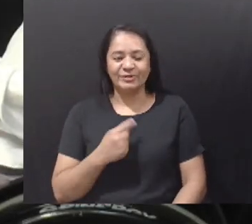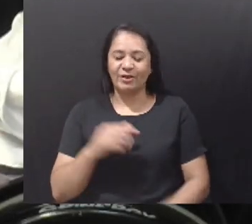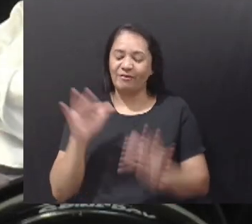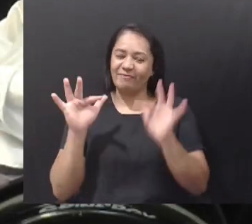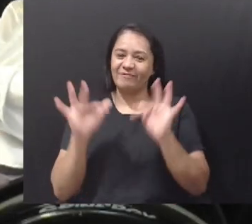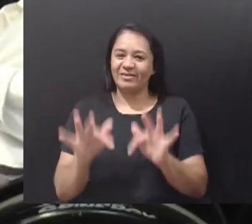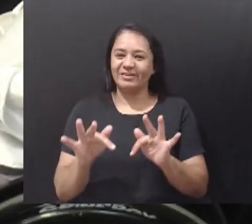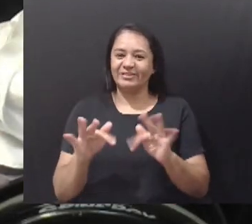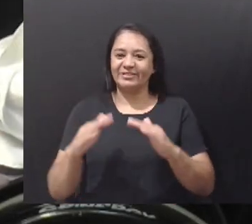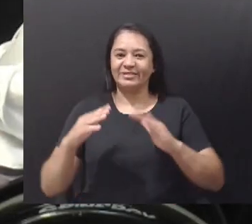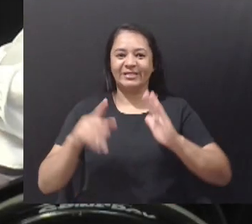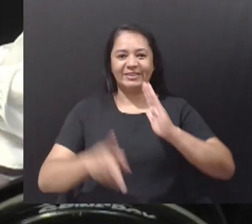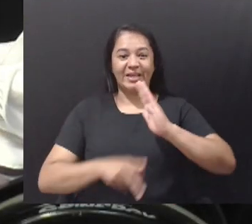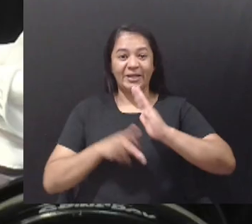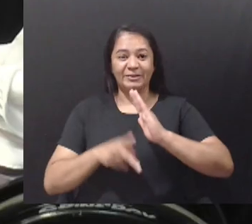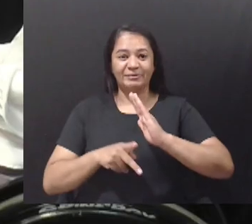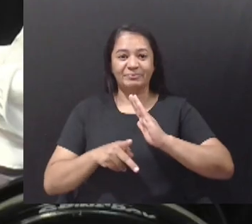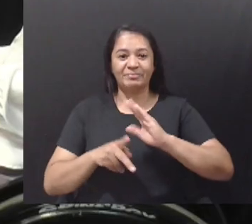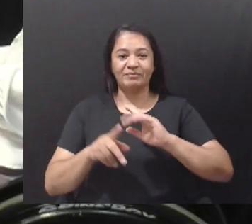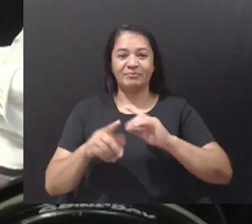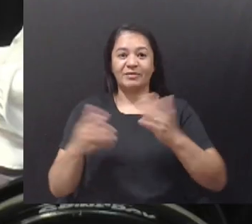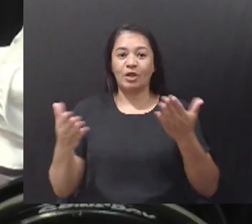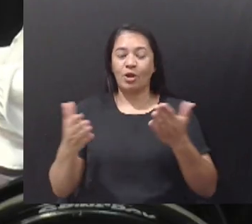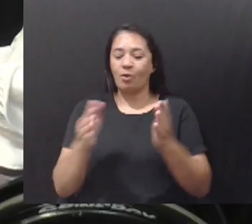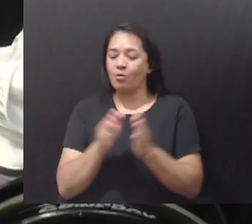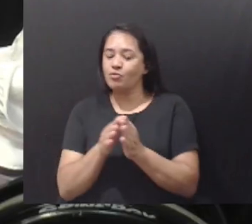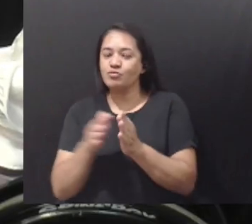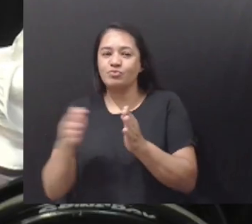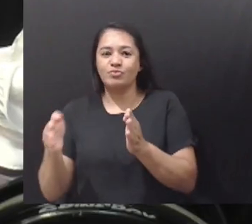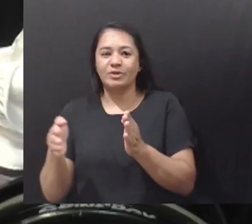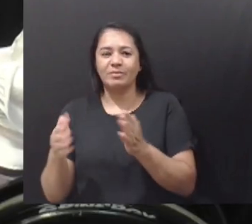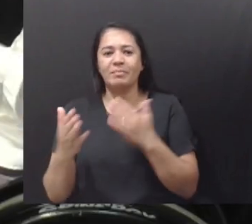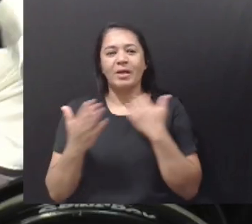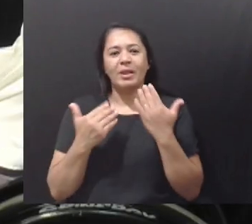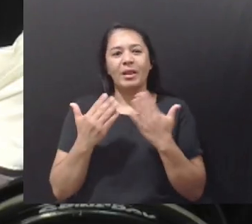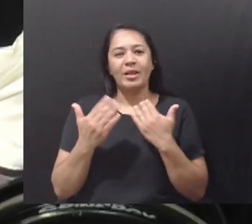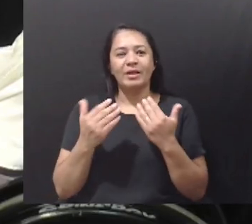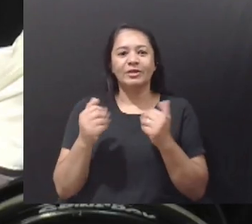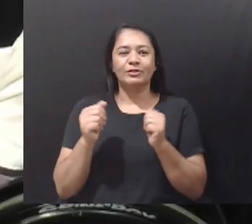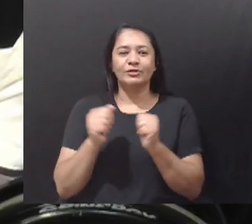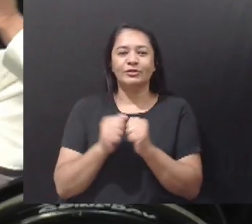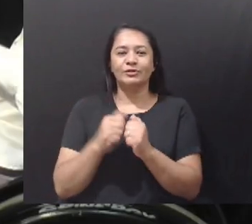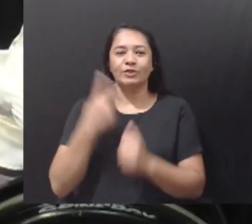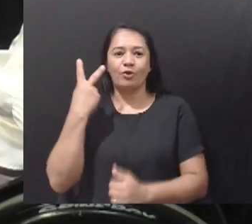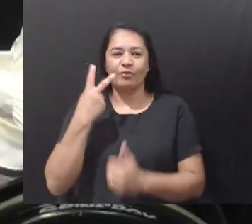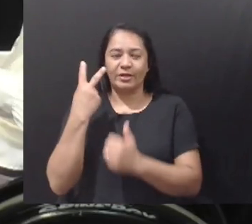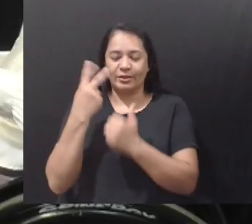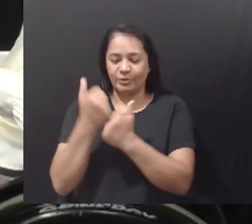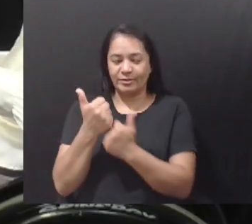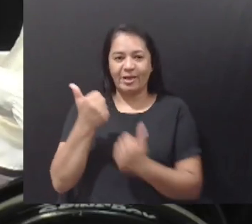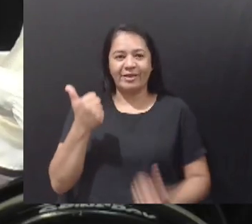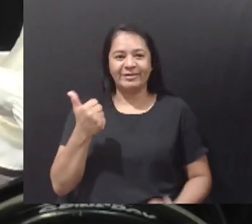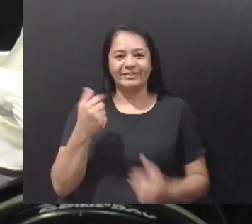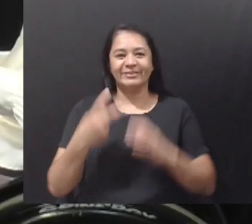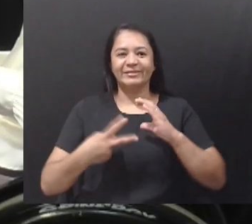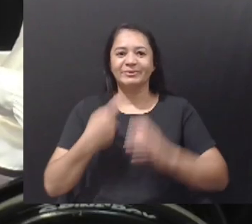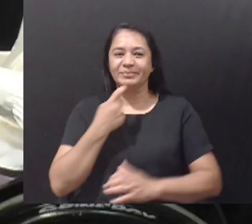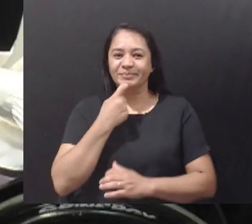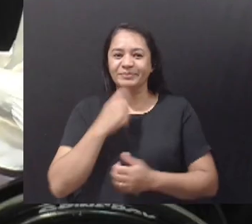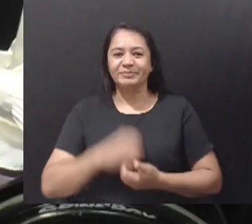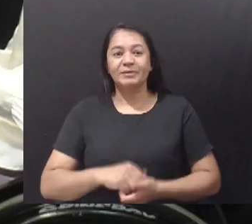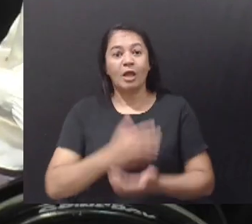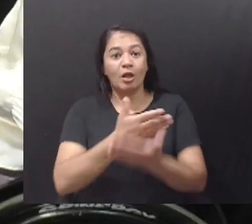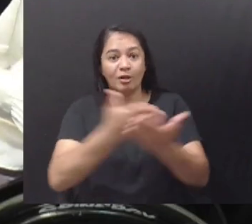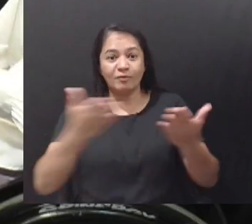Povo por aqui, nessa temporada de um bate-papo com os ex-vereadores da Câmara Municipal de Campinas. E você